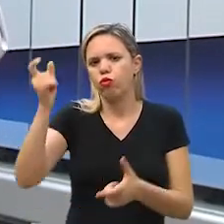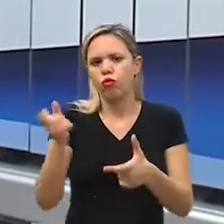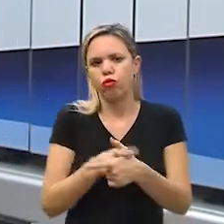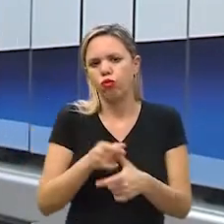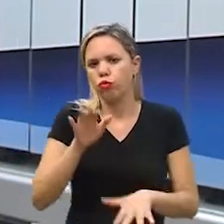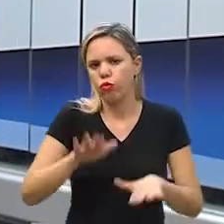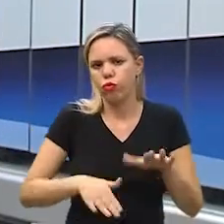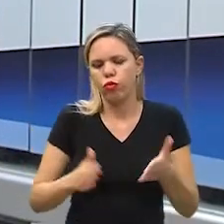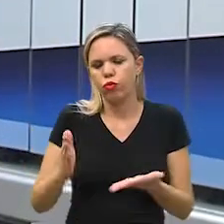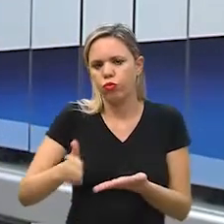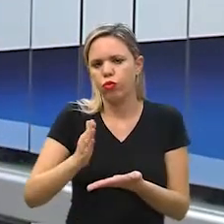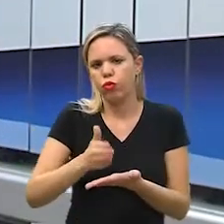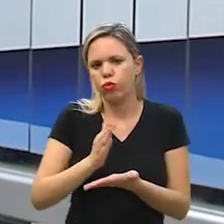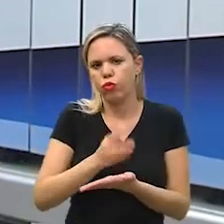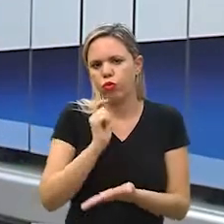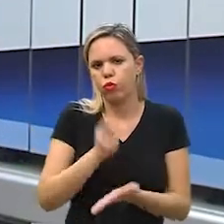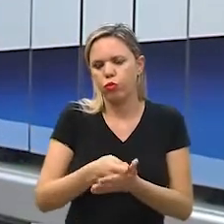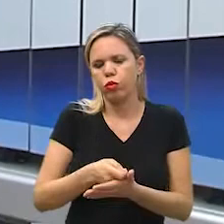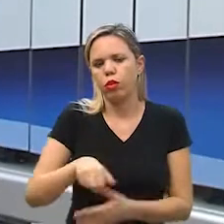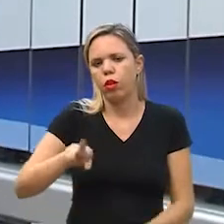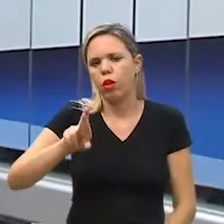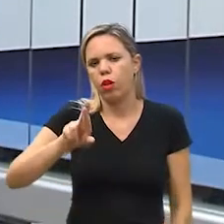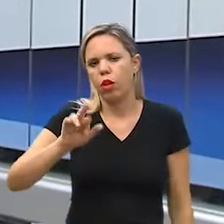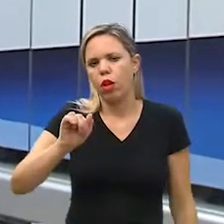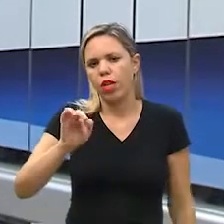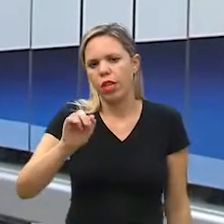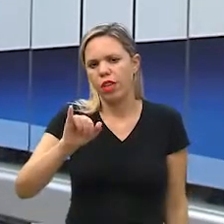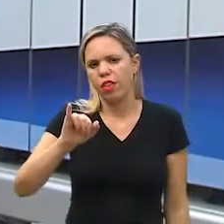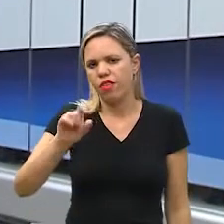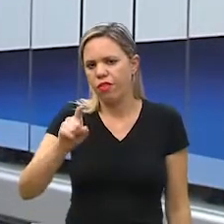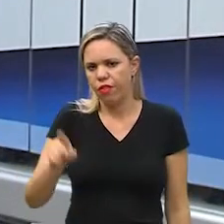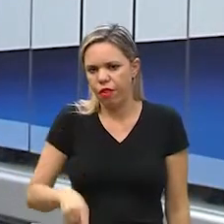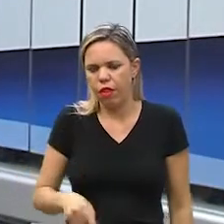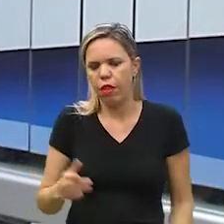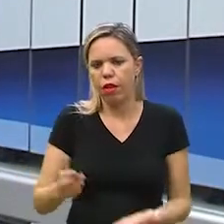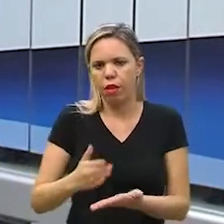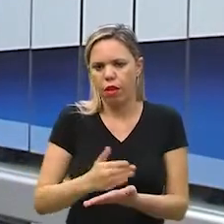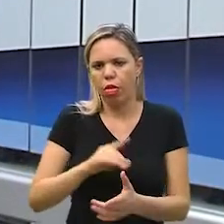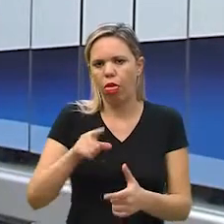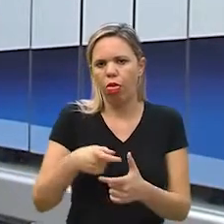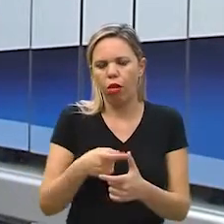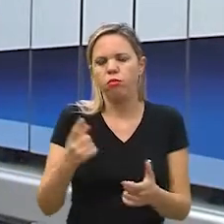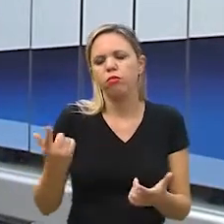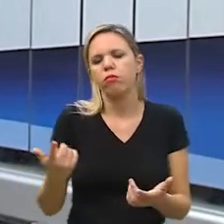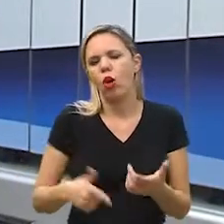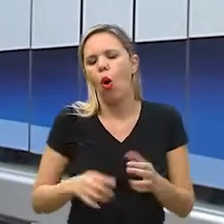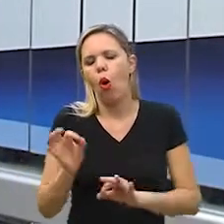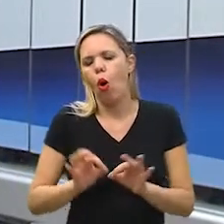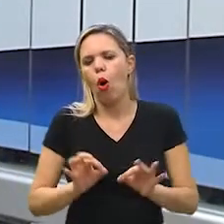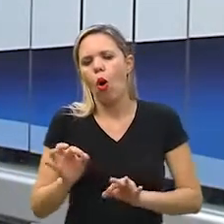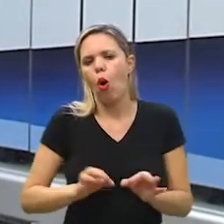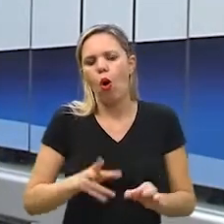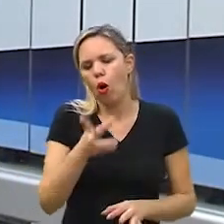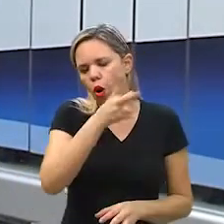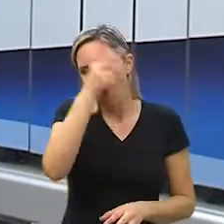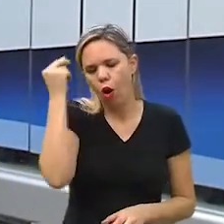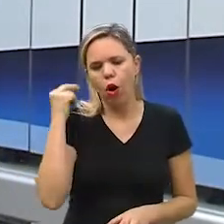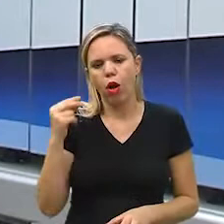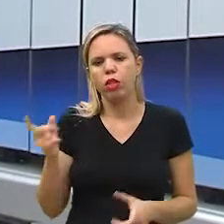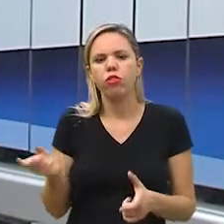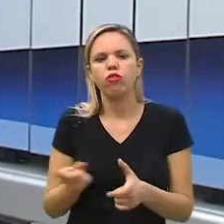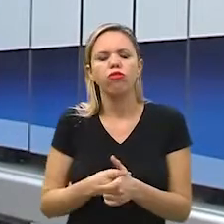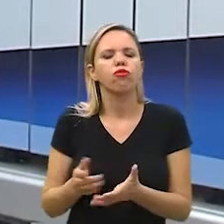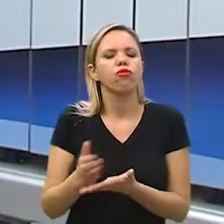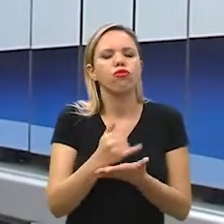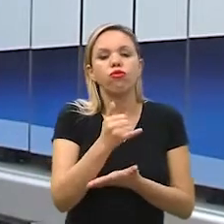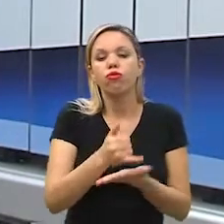conta, parcelamento do refis, né? Então, o parcelamento do parcelamento. Como é que está o planejamento da prefeitura com receita